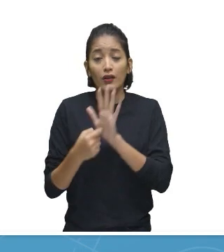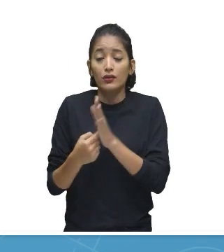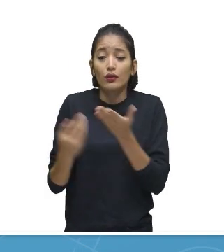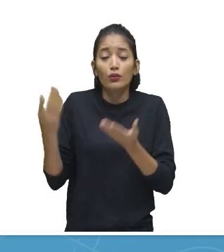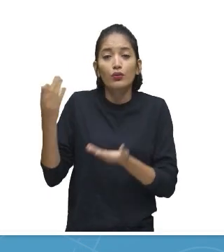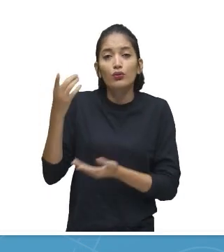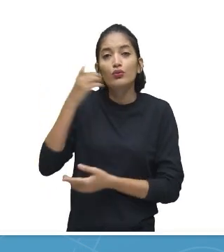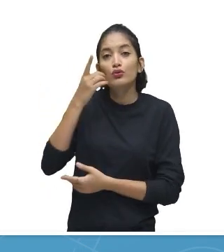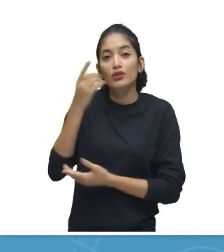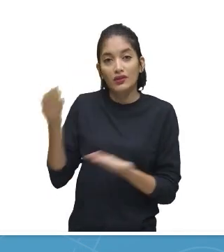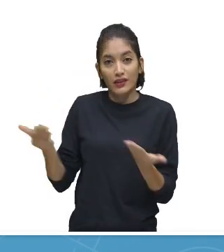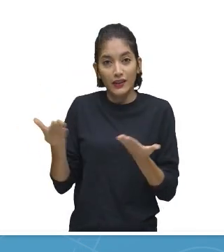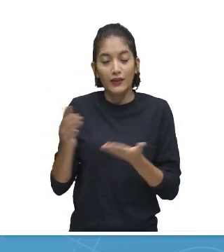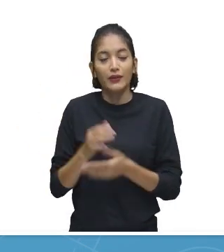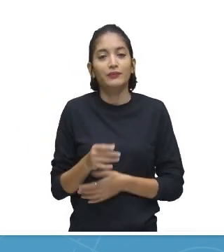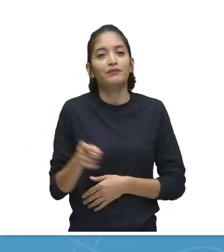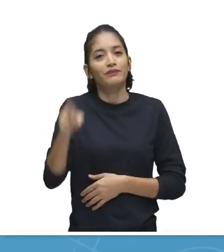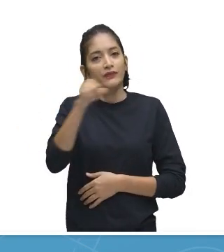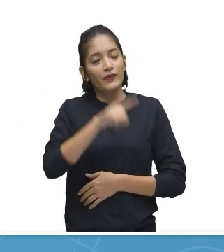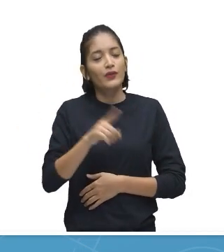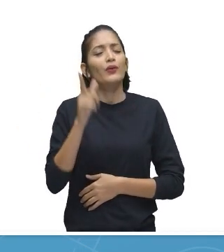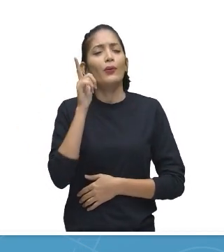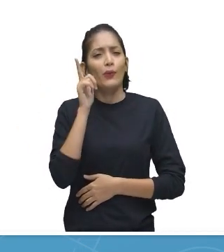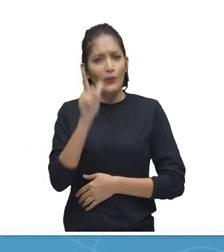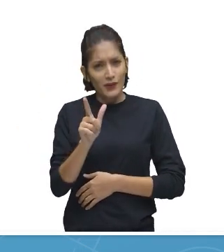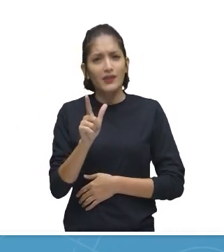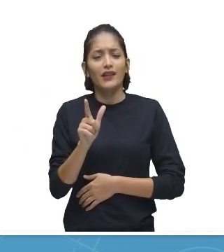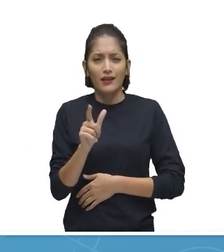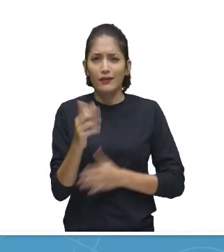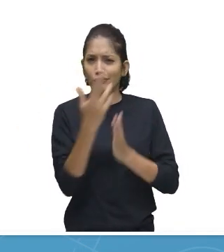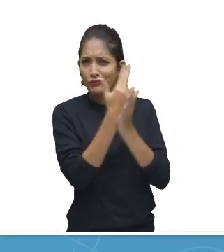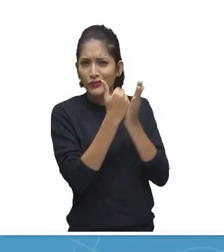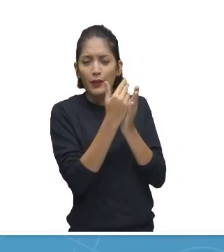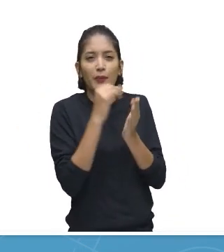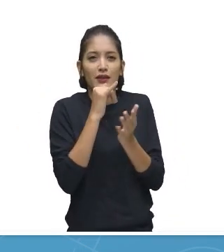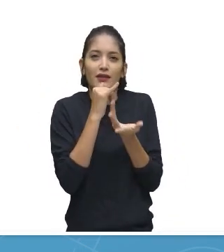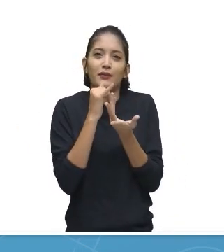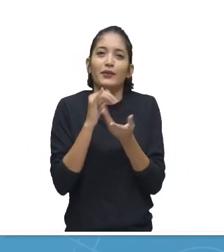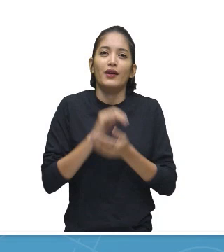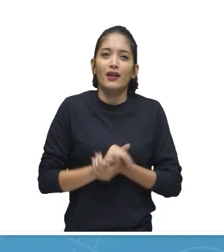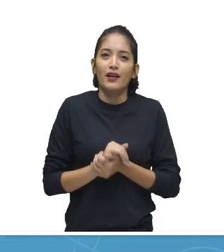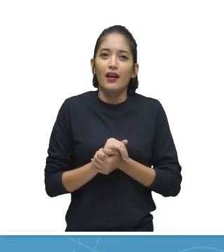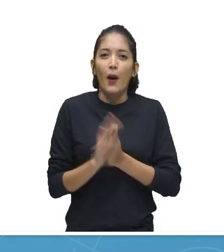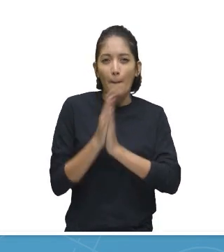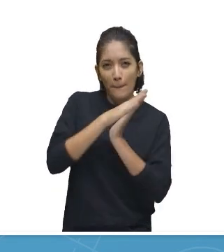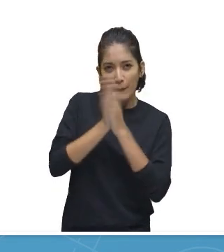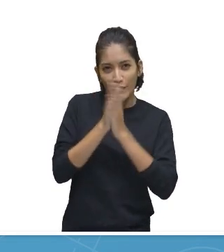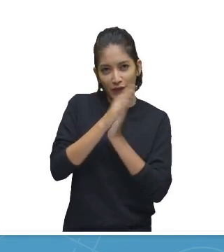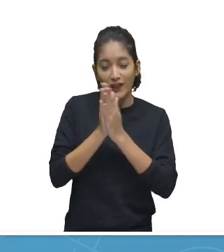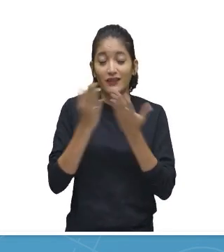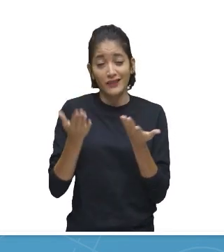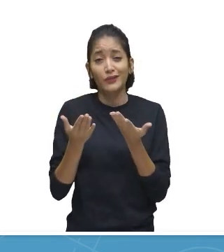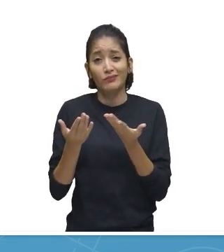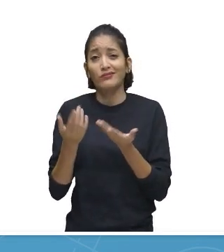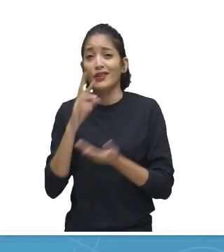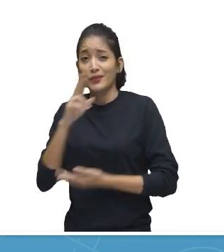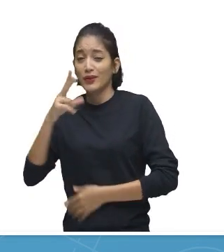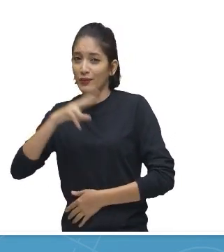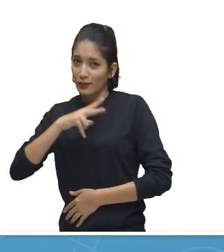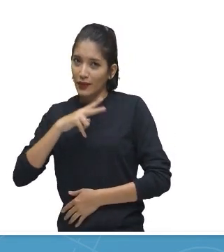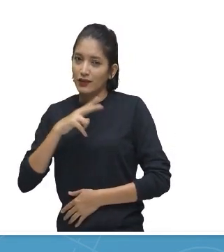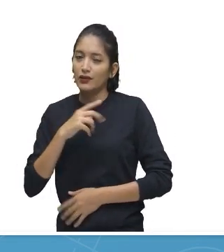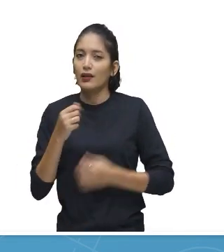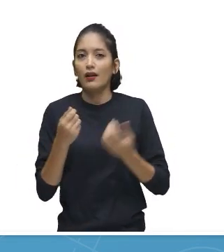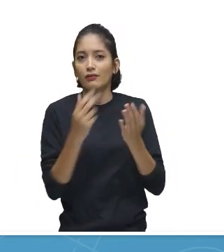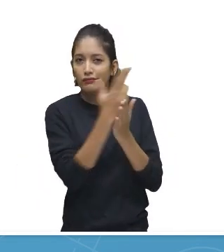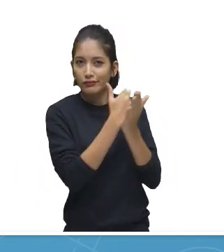cotidiano. Todos vocês com certeza sabem desenhar, nem que seja boneco de palito, né? Então, era uma resposta pessoal, um desenho